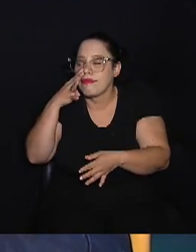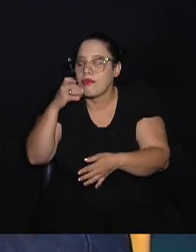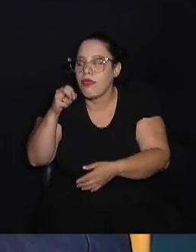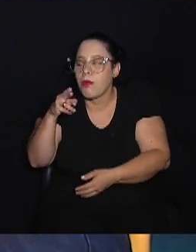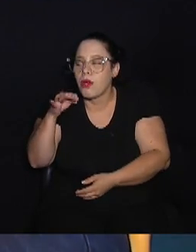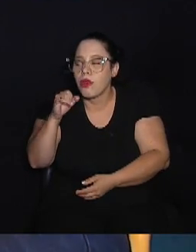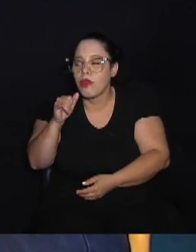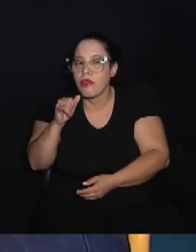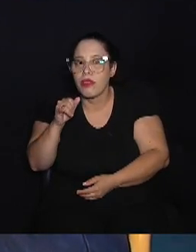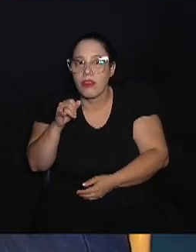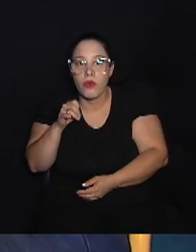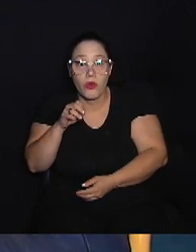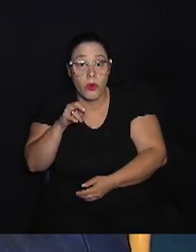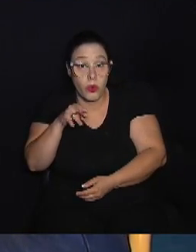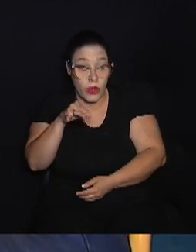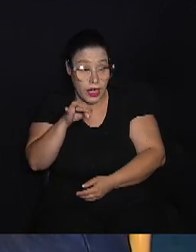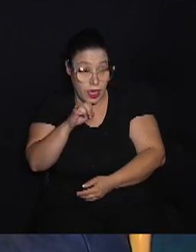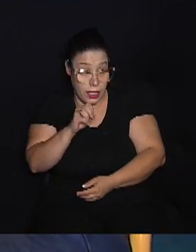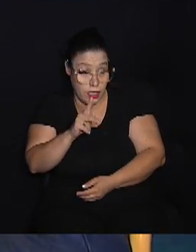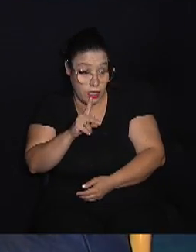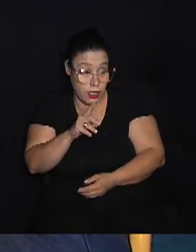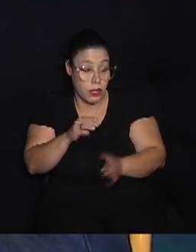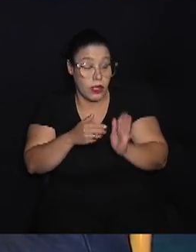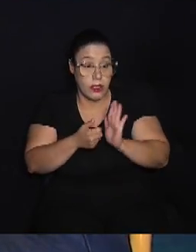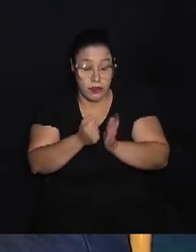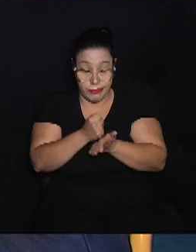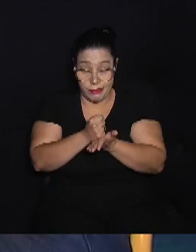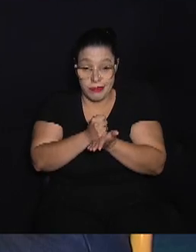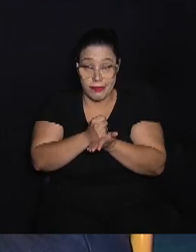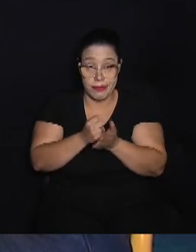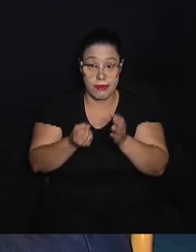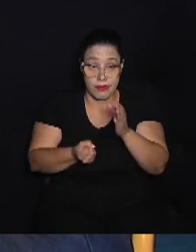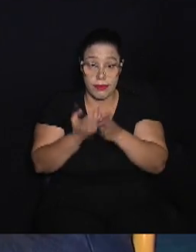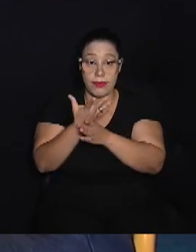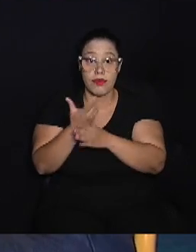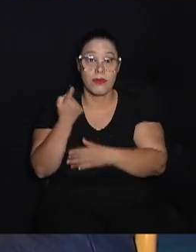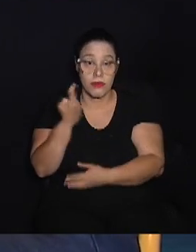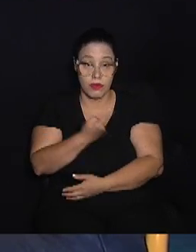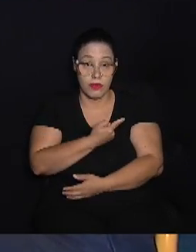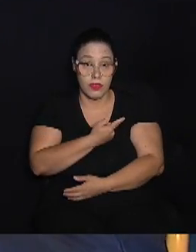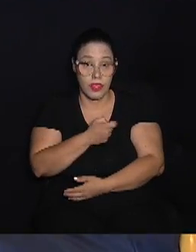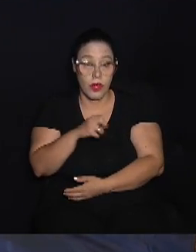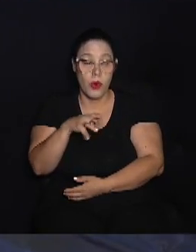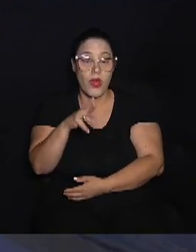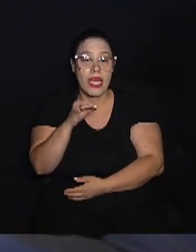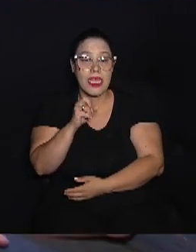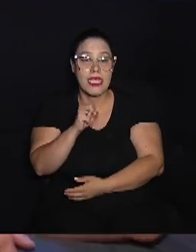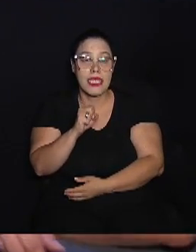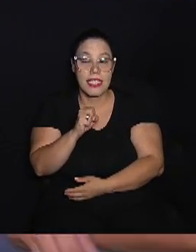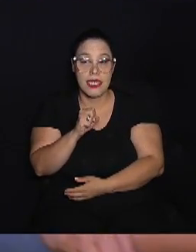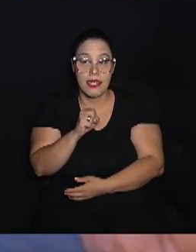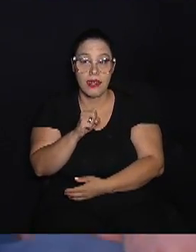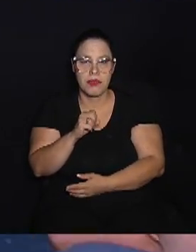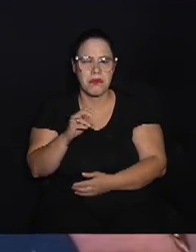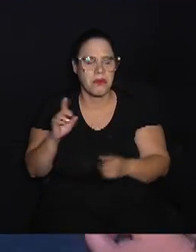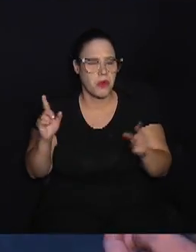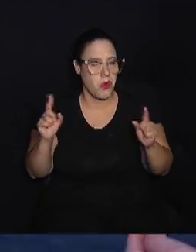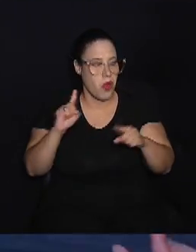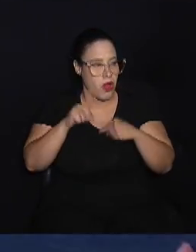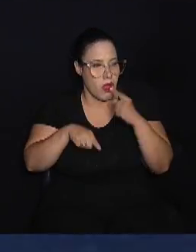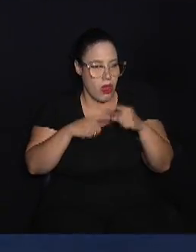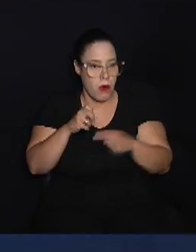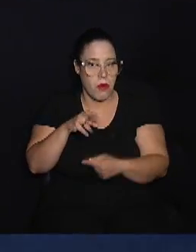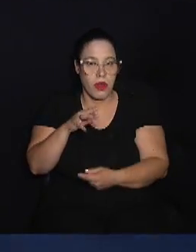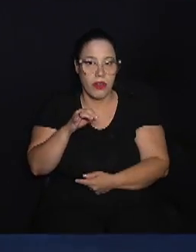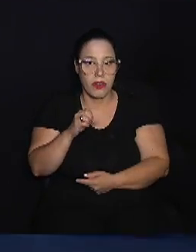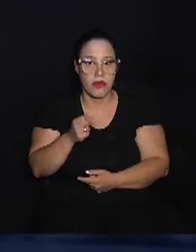Broadway. Wicked, que é o musical em que a gente se baseou para criar o nosso Witches, é um grande sucesso da Broadway que estreou